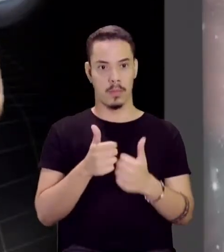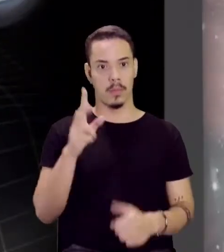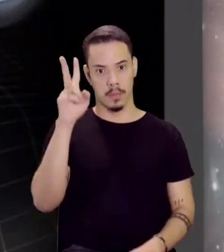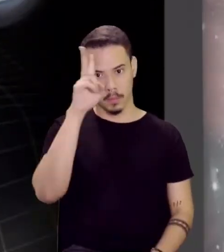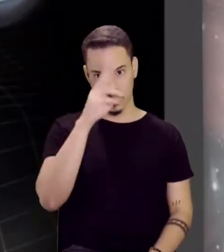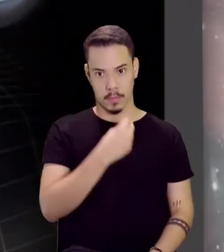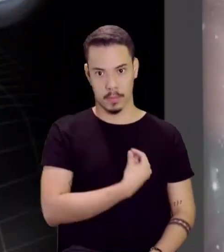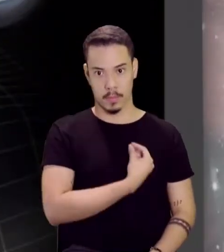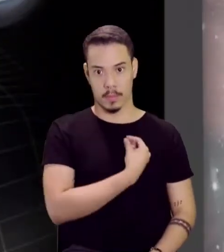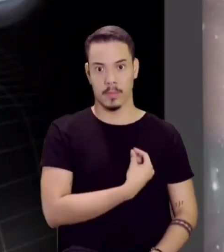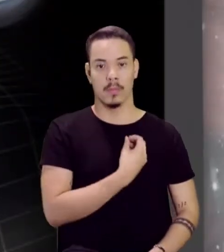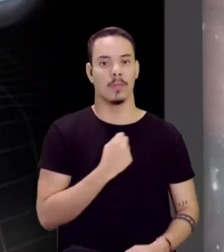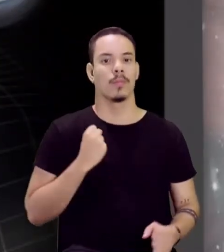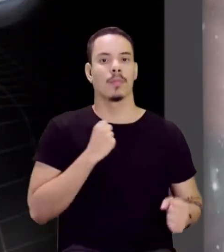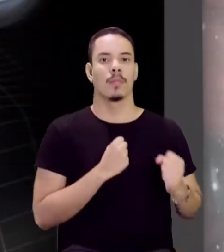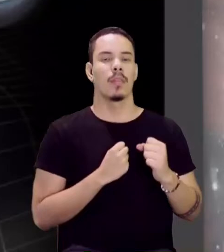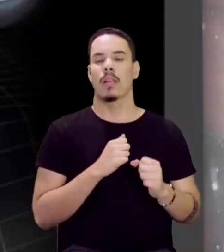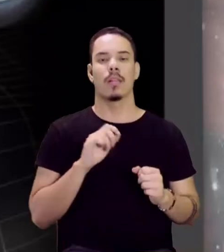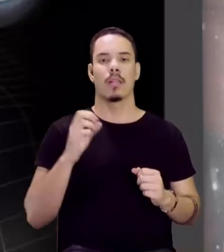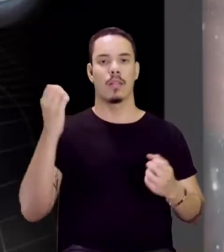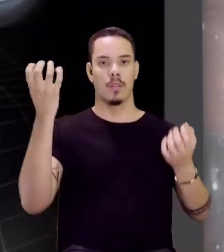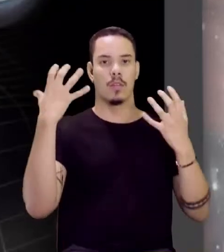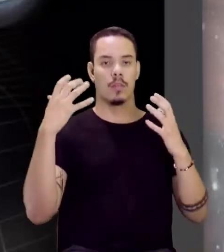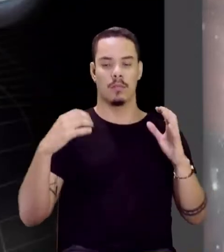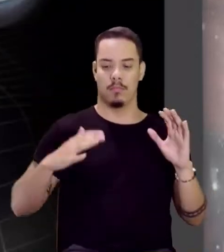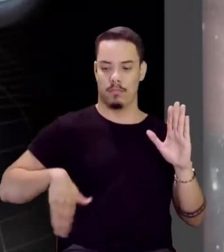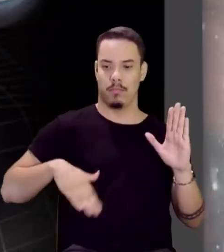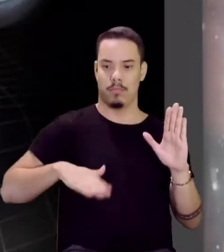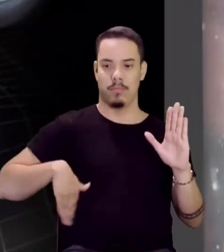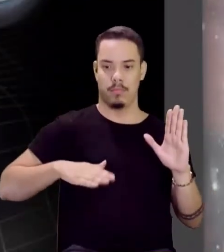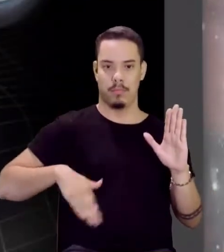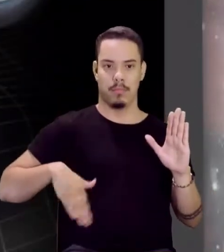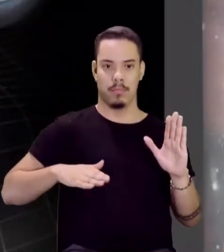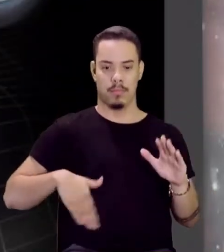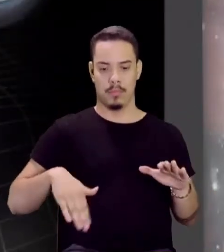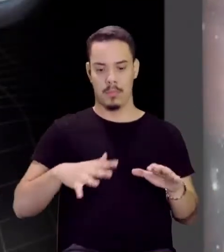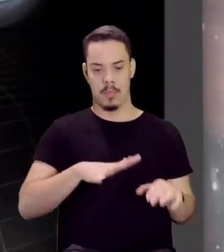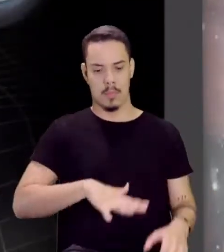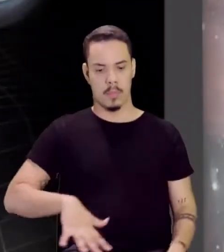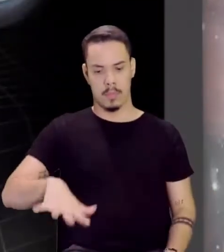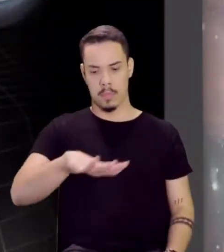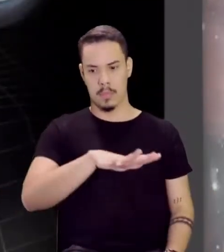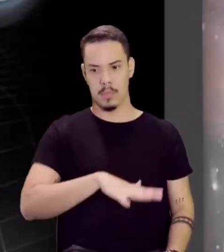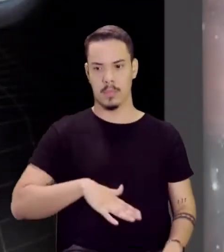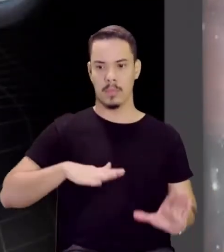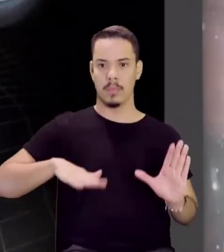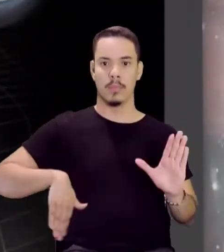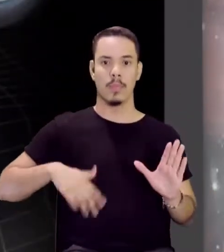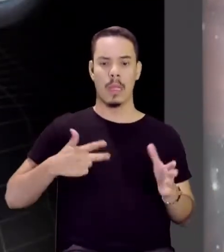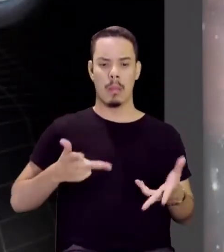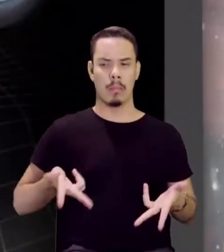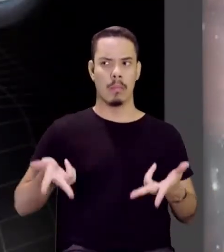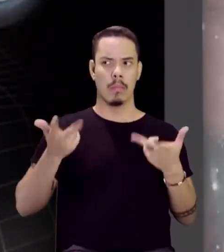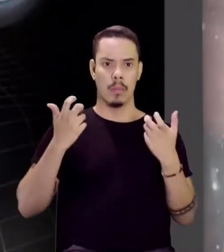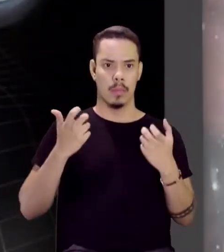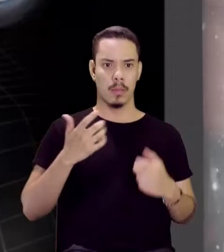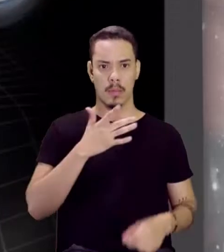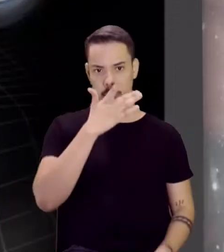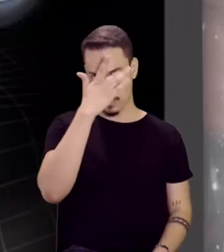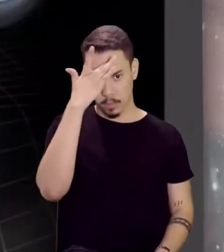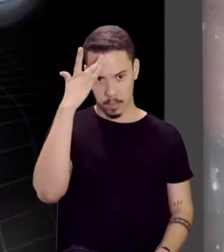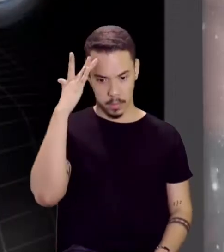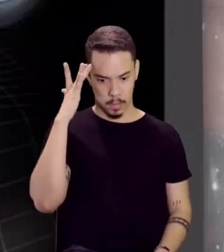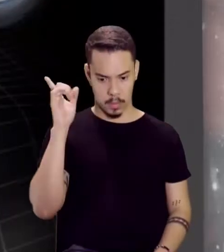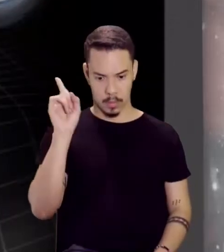tomando banho, né? Naquelas piscinas que tinha, na época tinha aquelas piscinas no chão lá assim e tal. E ele percebeu que conforme uma pessoa ou outra